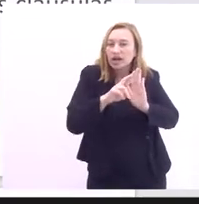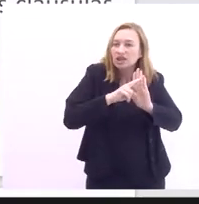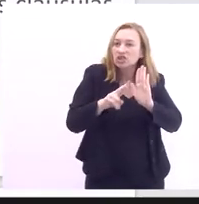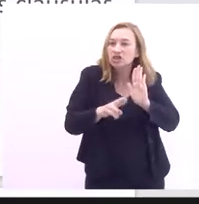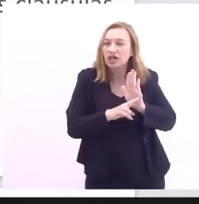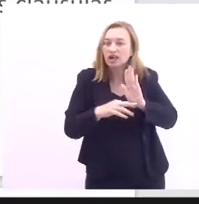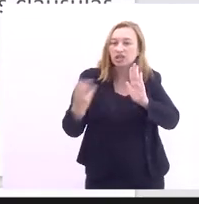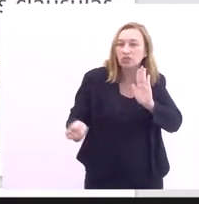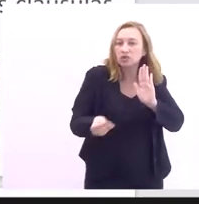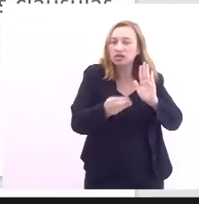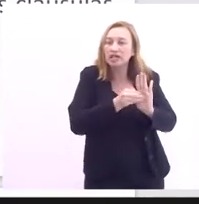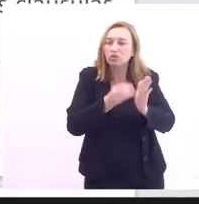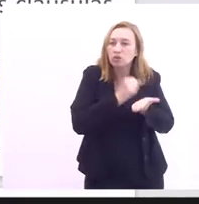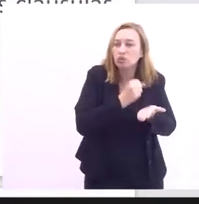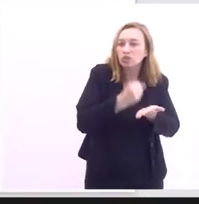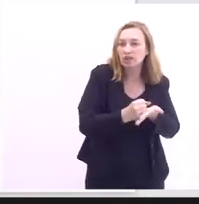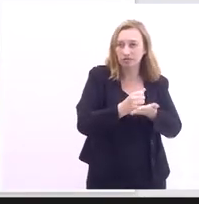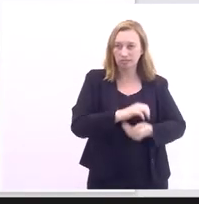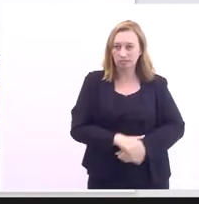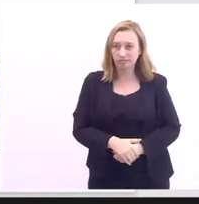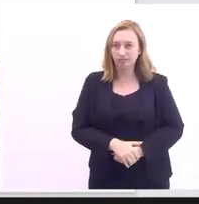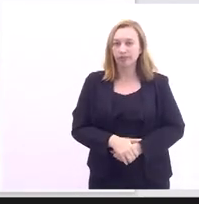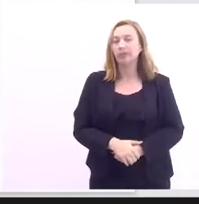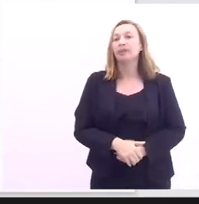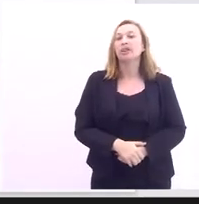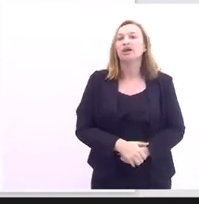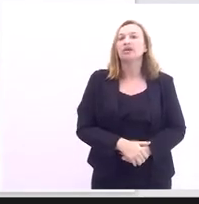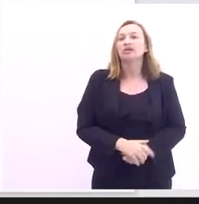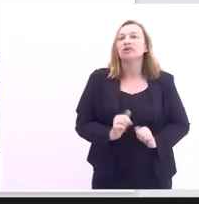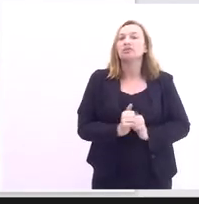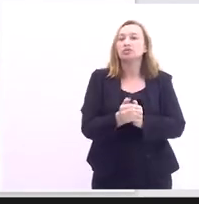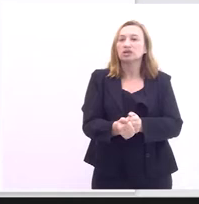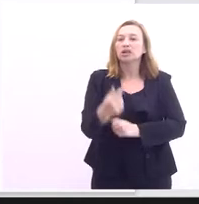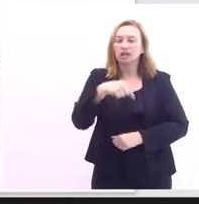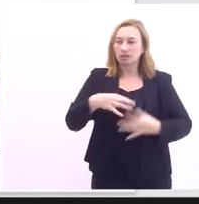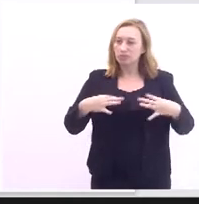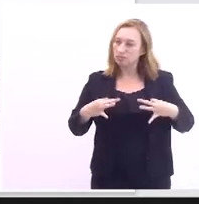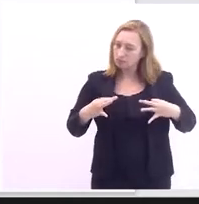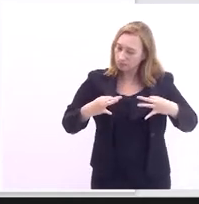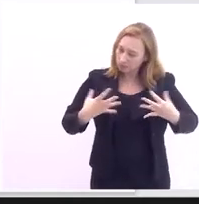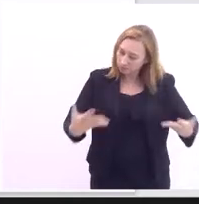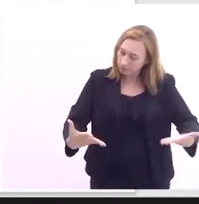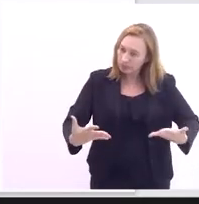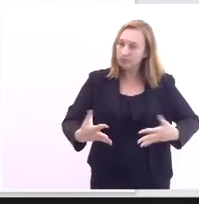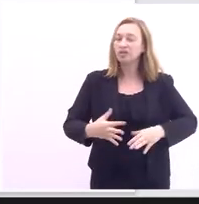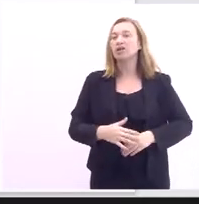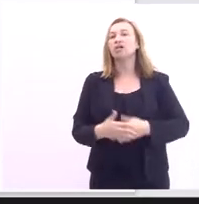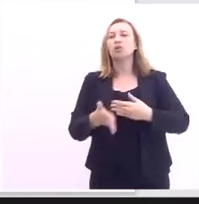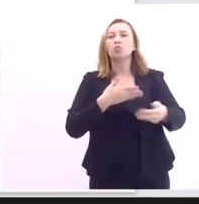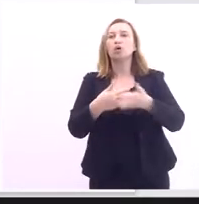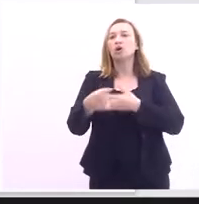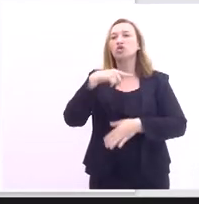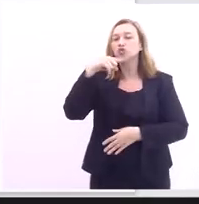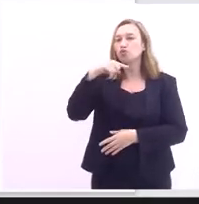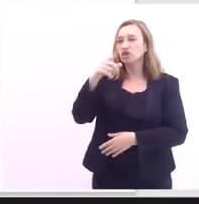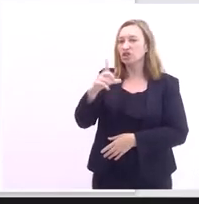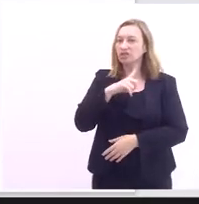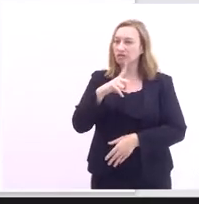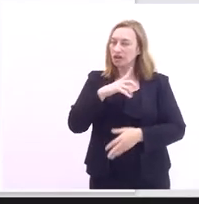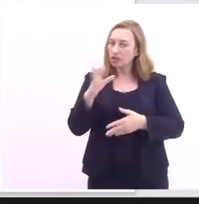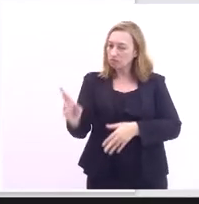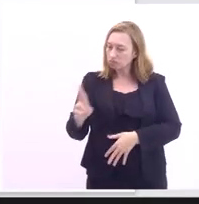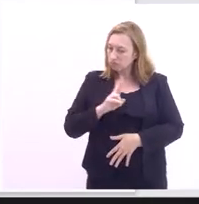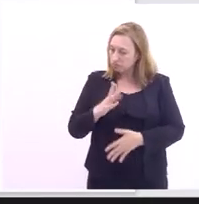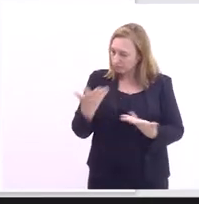no contrato de concessão. Eu sigo aqui à disposição para retirar qualquer dúvida que se faça